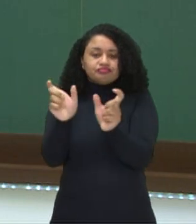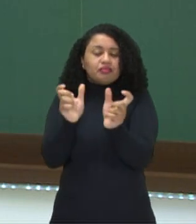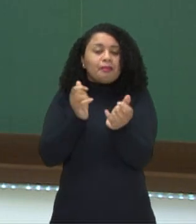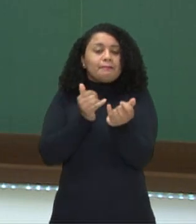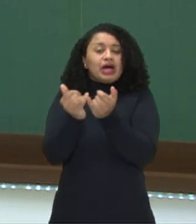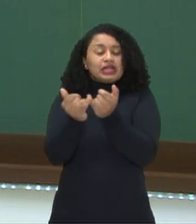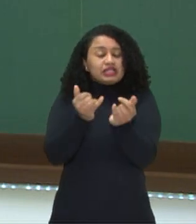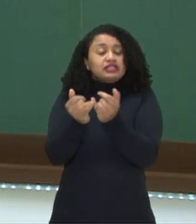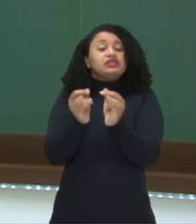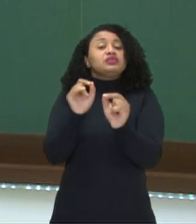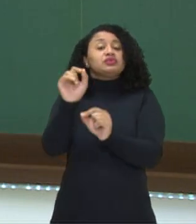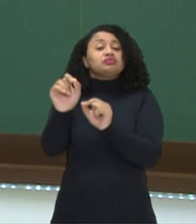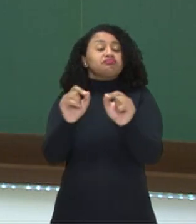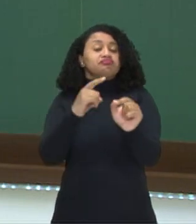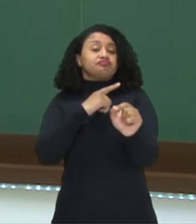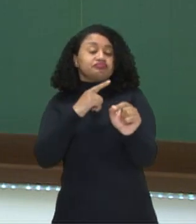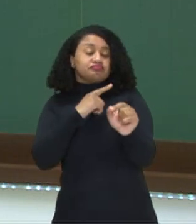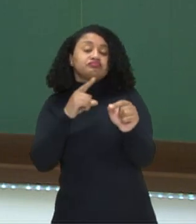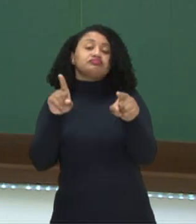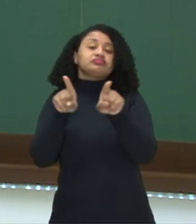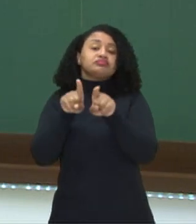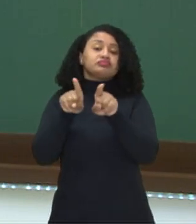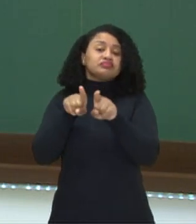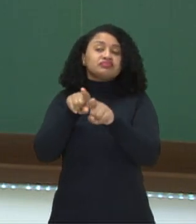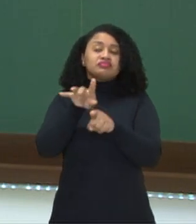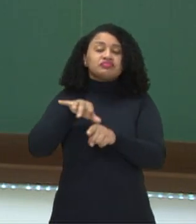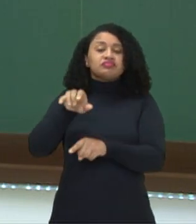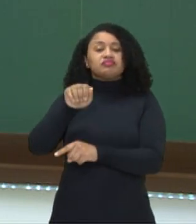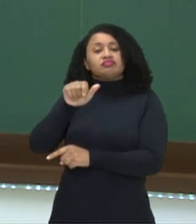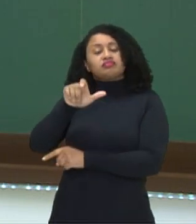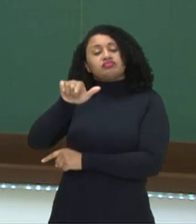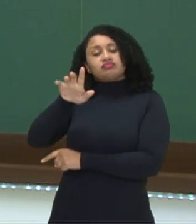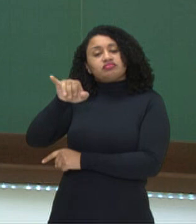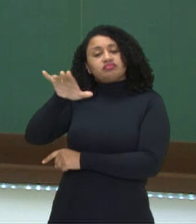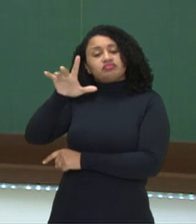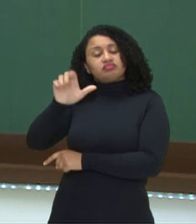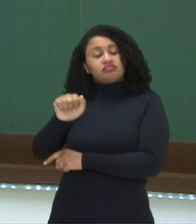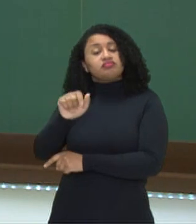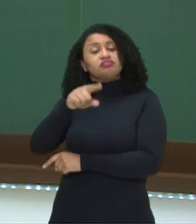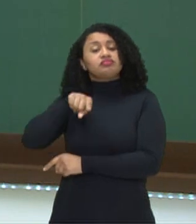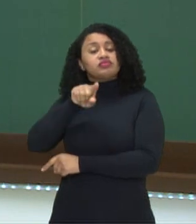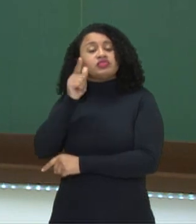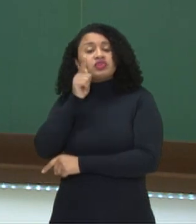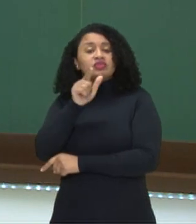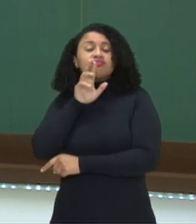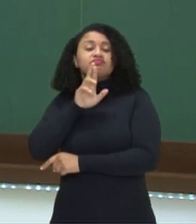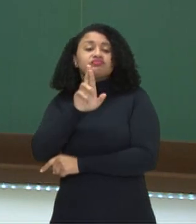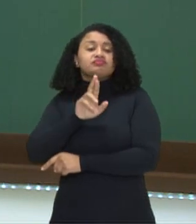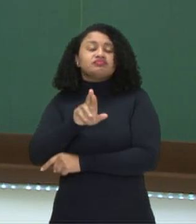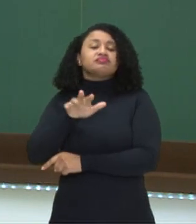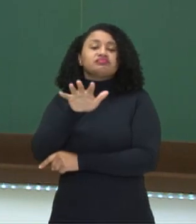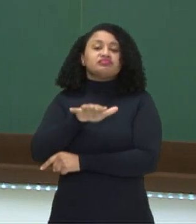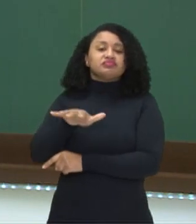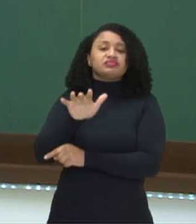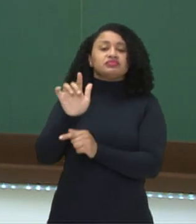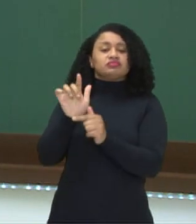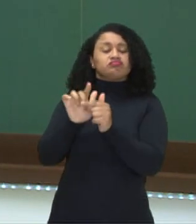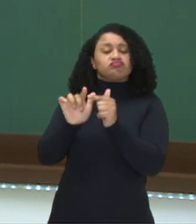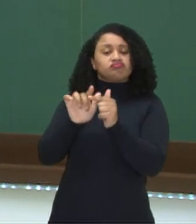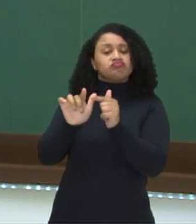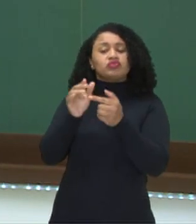os coeficientes, as partes algébricas, para que você possa resolver as situações,